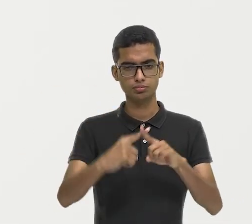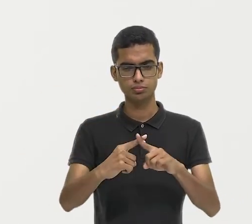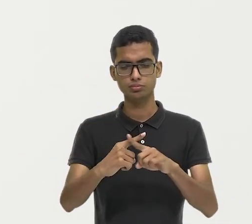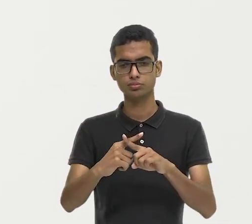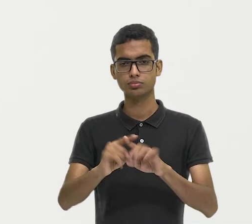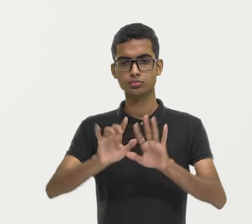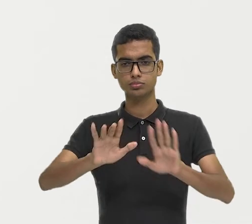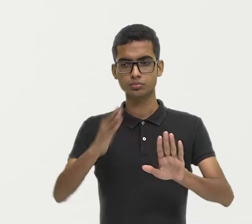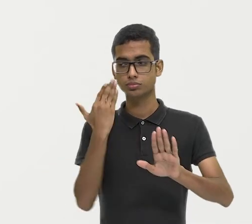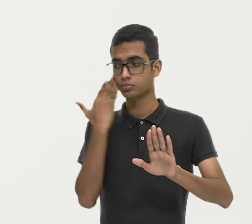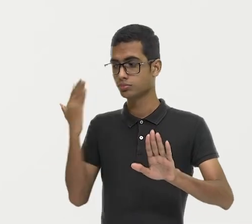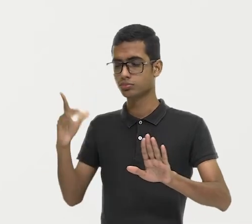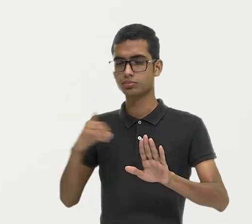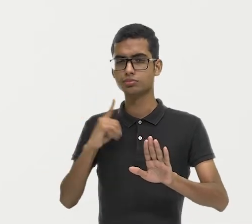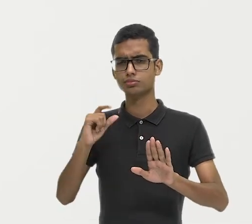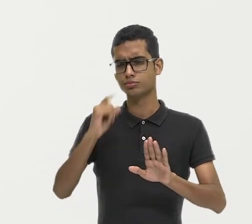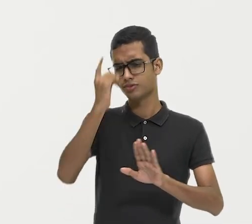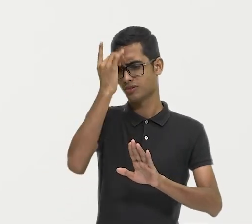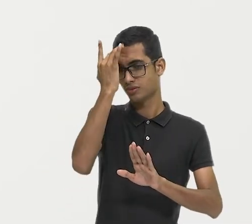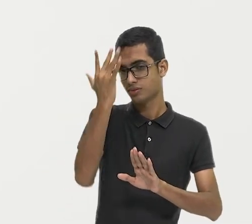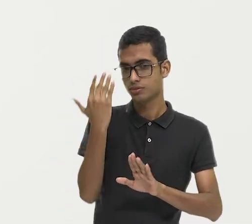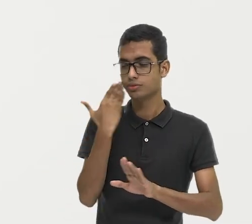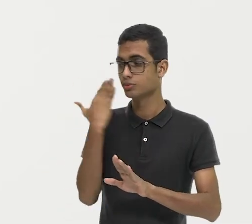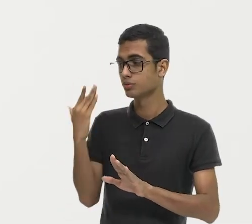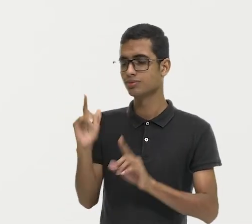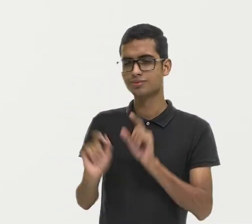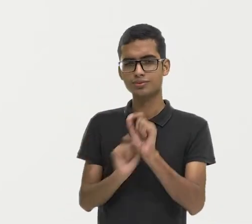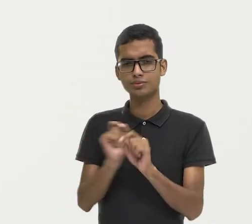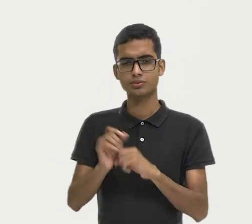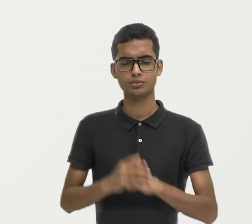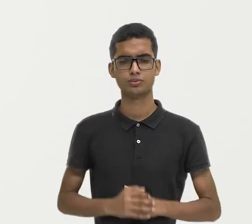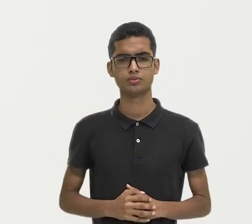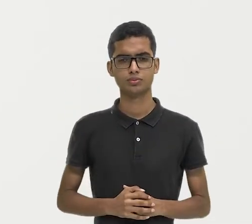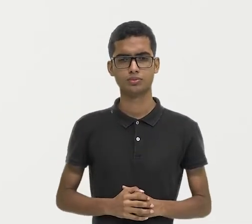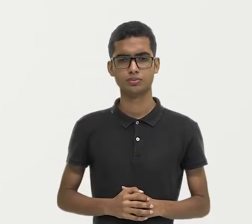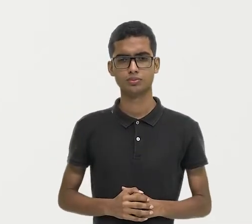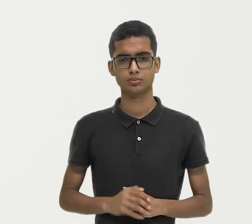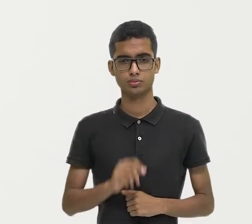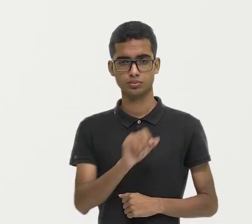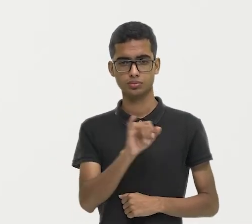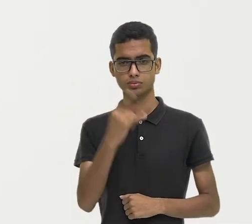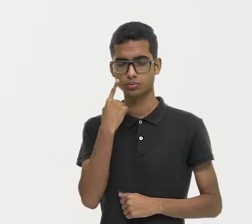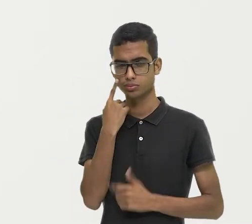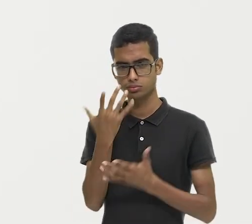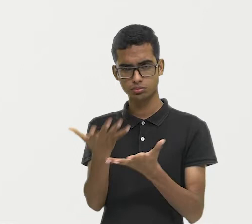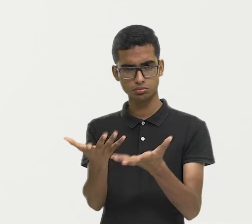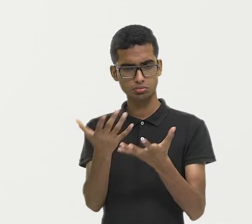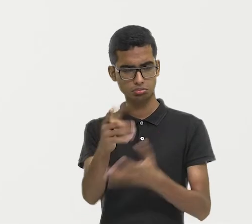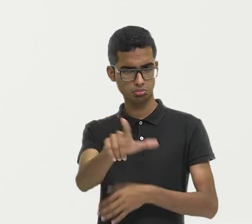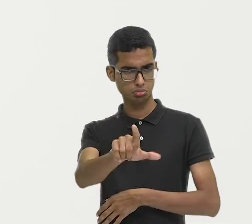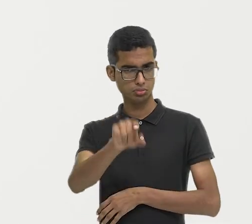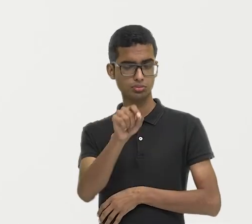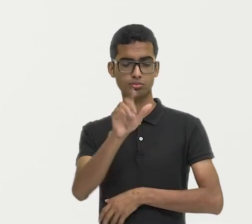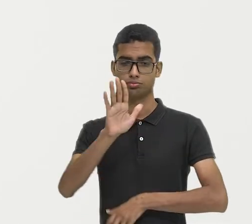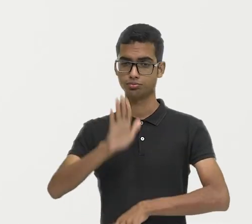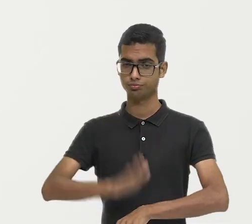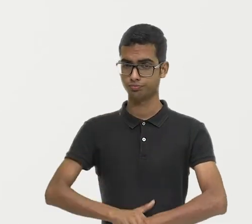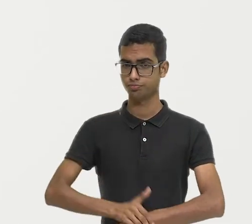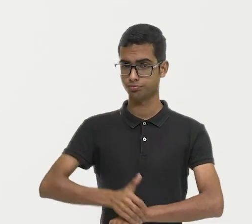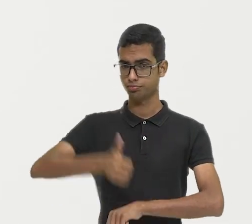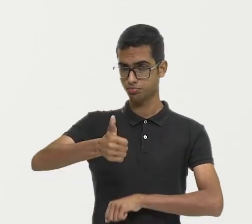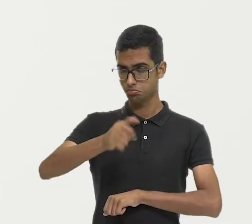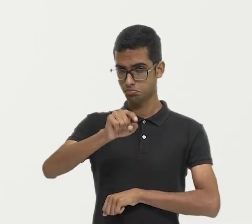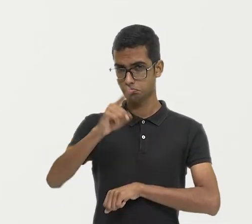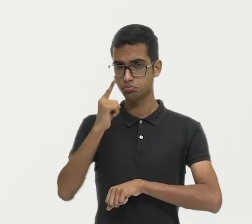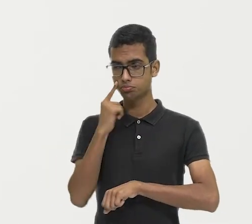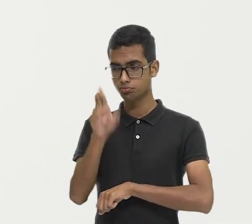em diagonal. Mas temos uma facilidade aqui que é a seguinte. Se você preferir, e eu acho